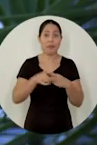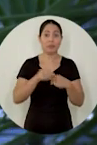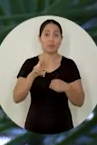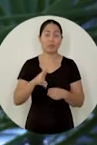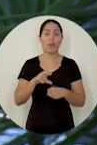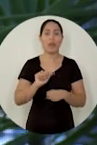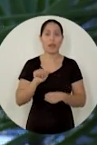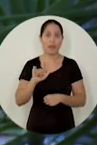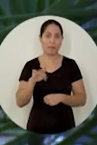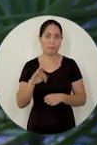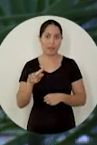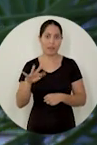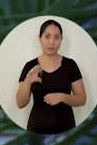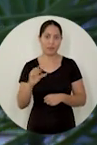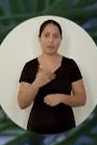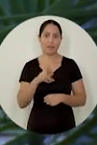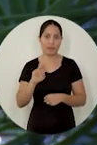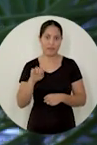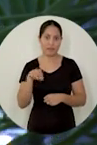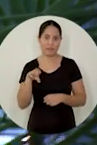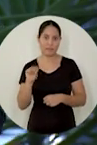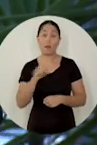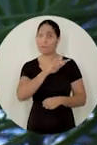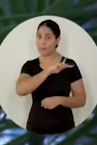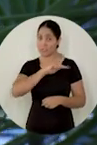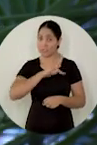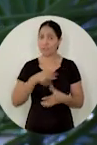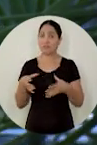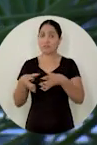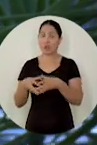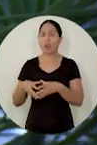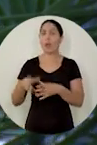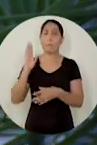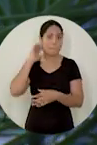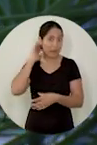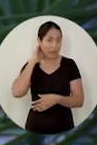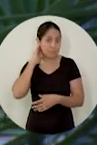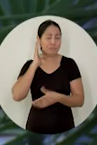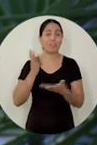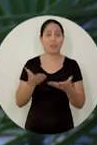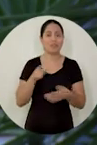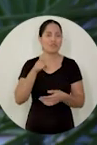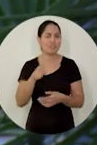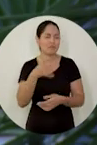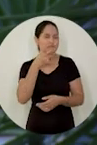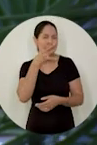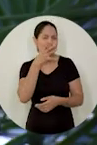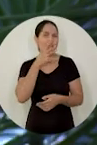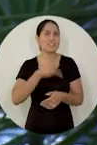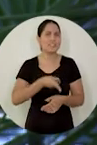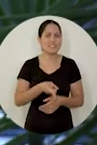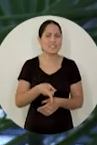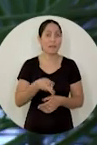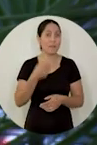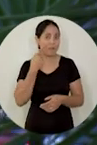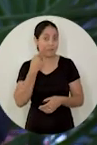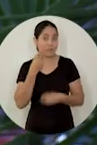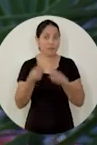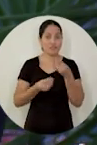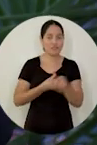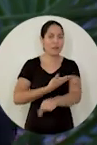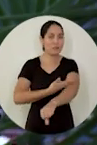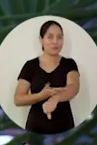Dr. Alberto Campos, ele que é presidente da seccional da OAB do Pará. E como você que assiste sempre a gente já